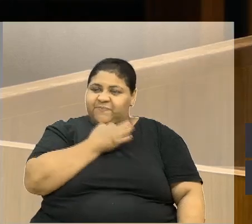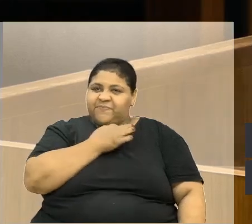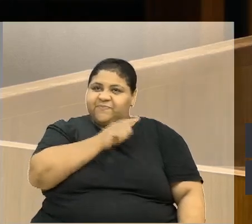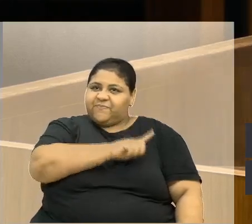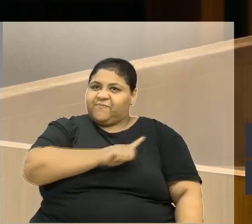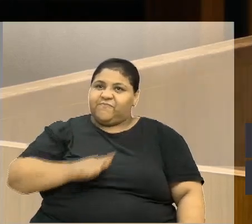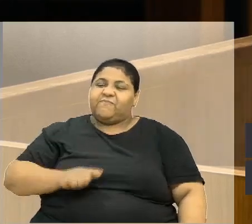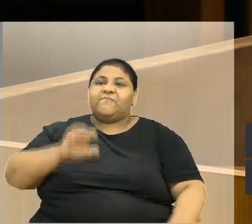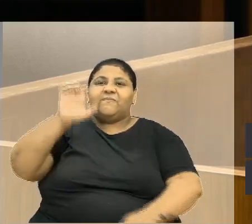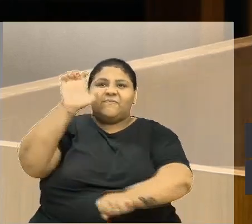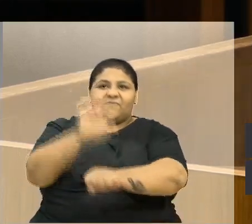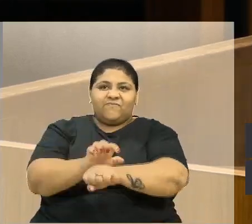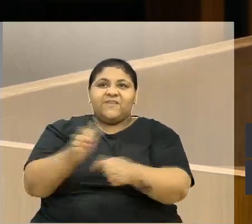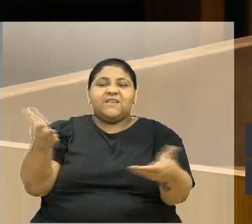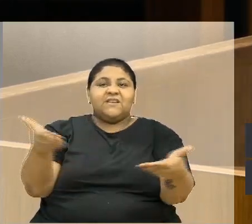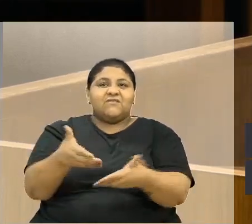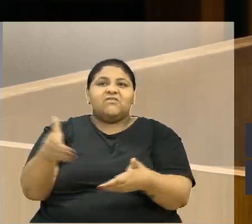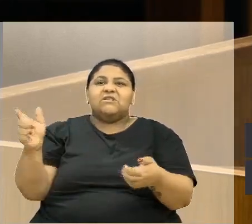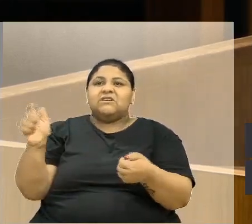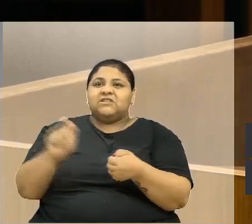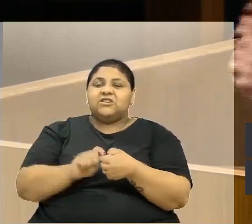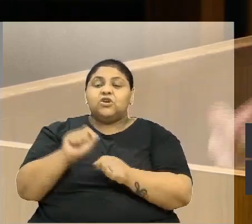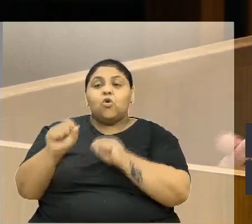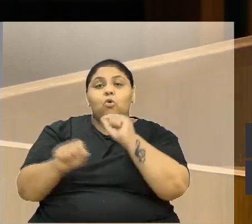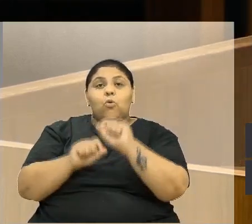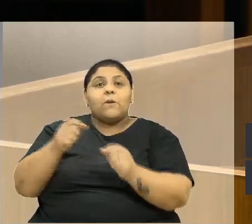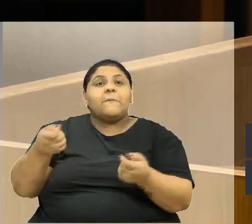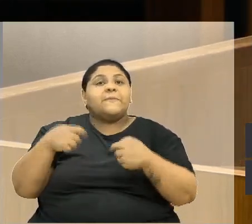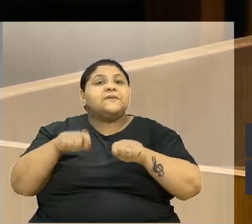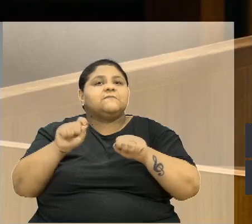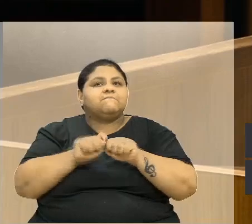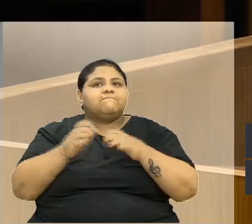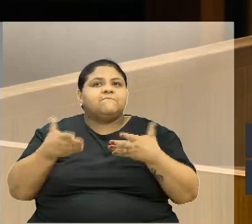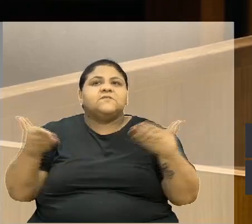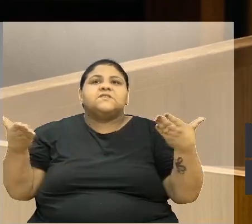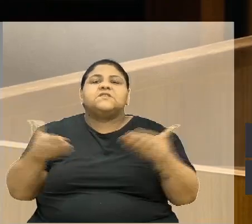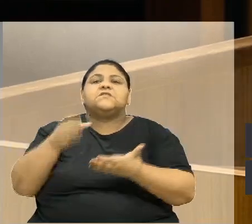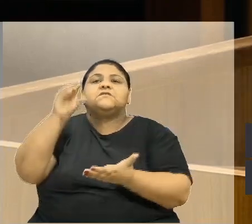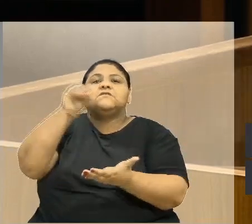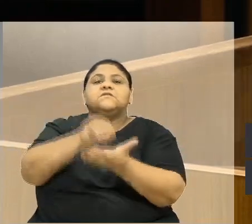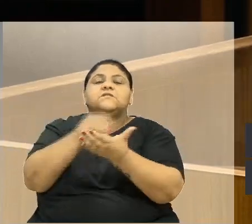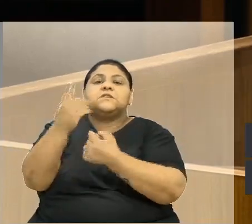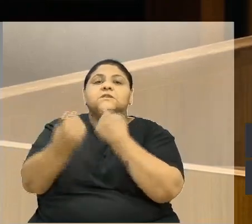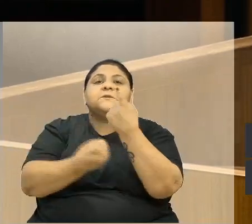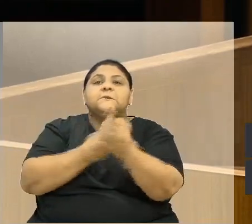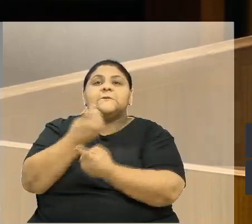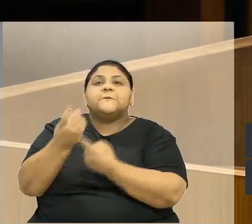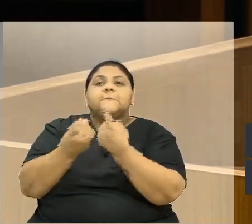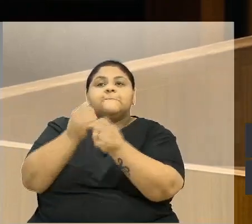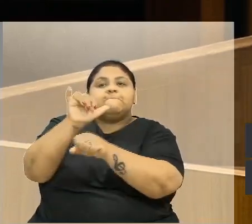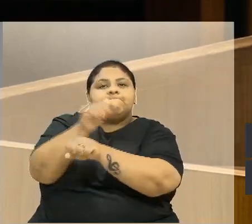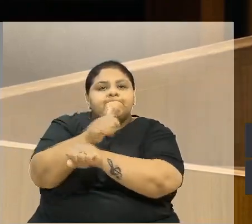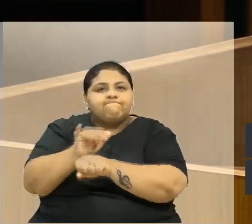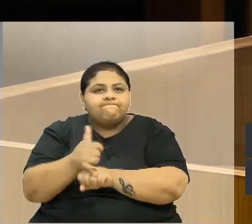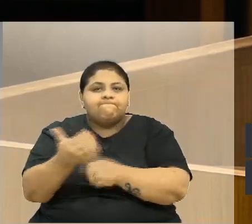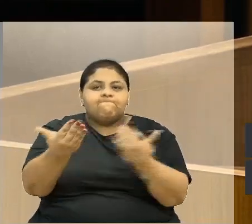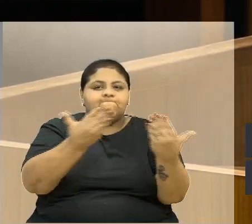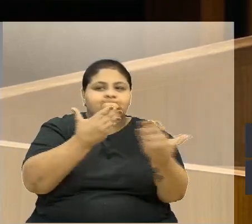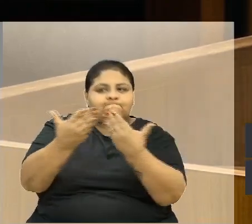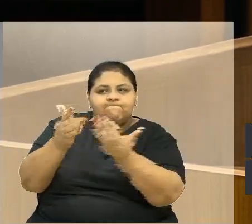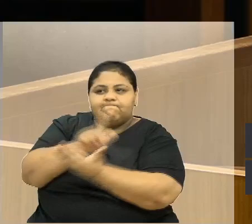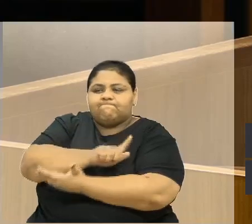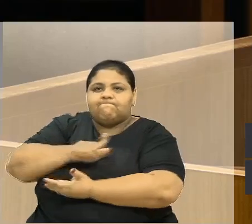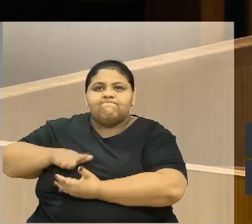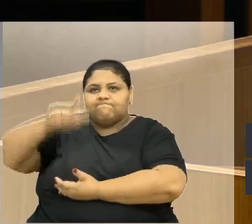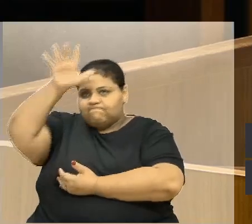governo estadual já fez o que deveria fazer, agora falta algumas tratativas com o governo municipal,